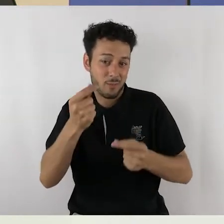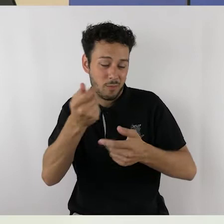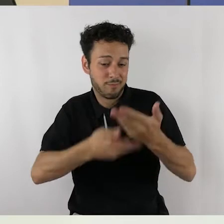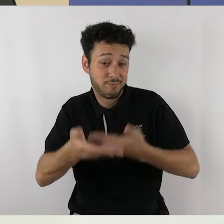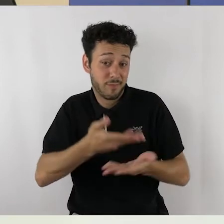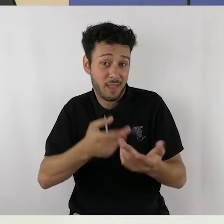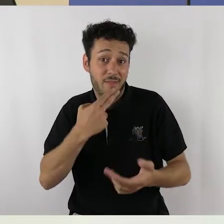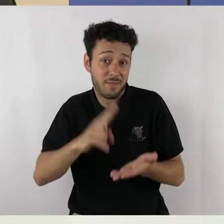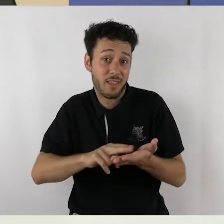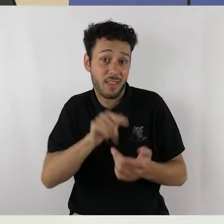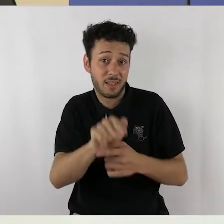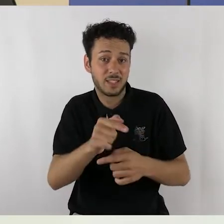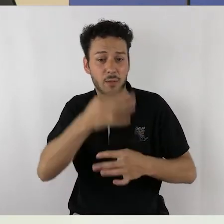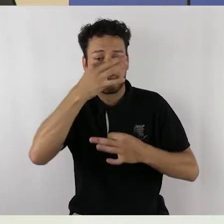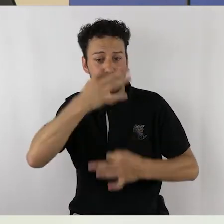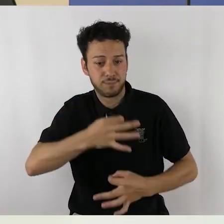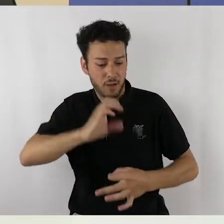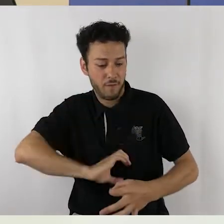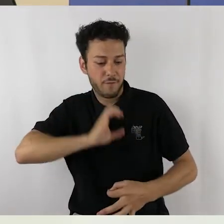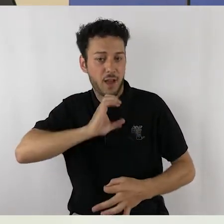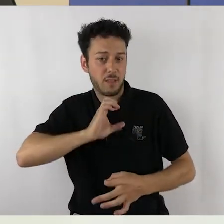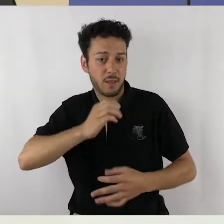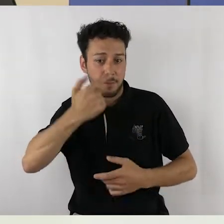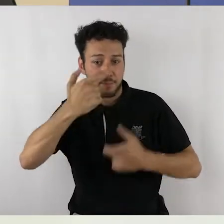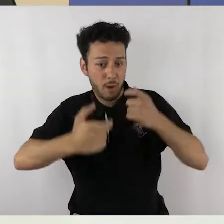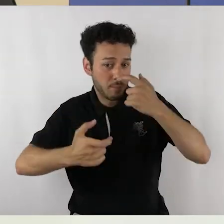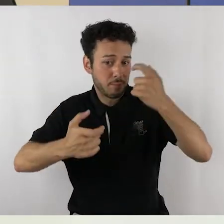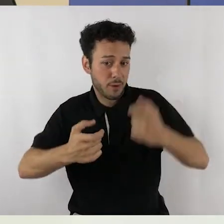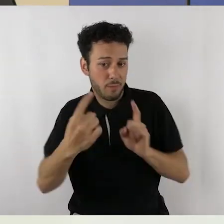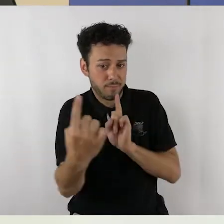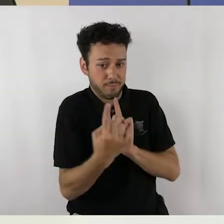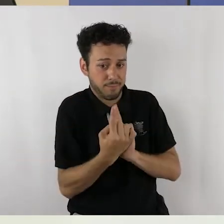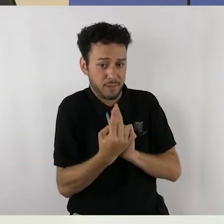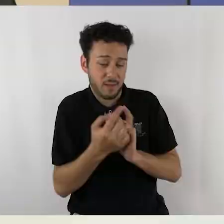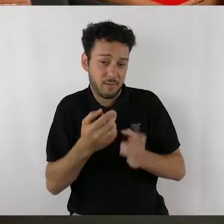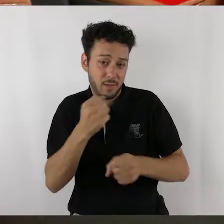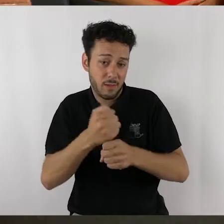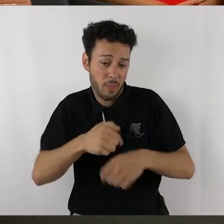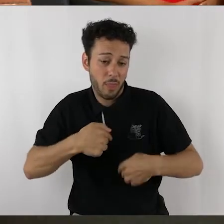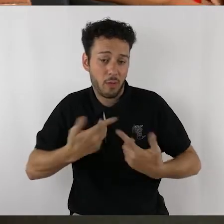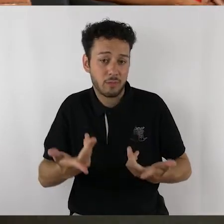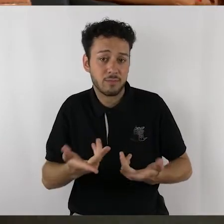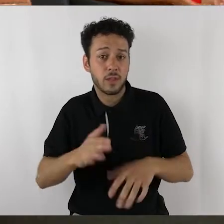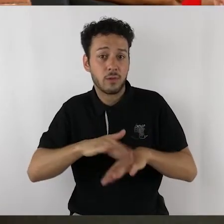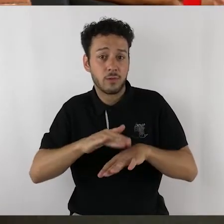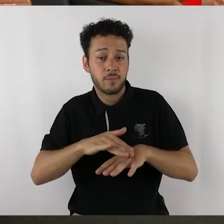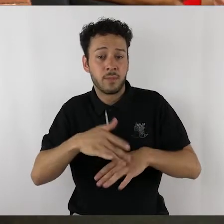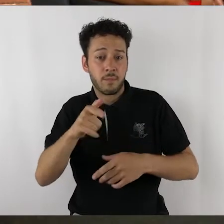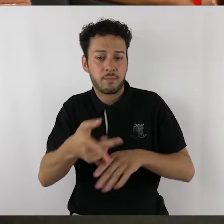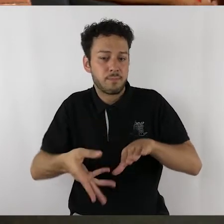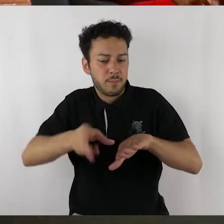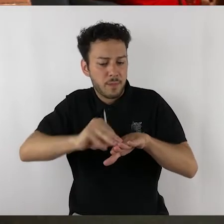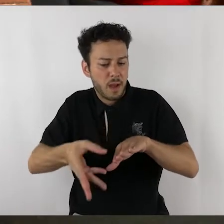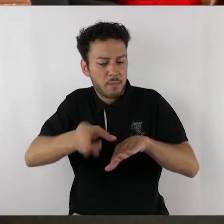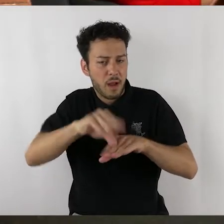é que existe esse compromisso e essa confiança no serviço Claro e Realmente cada vez